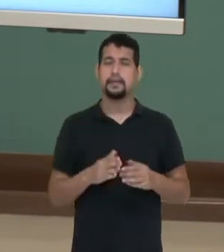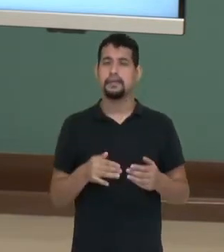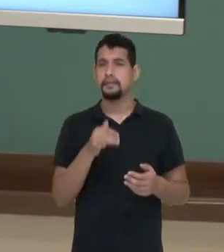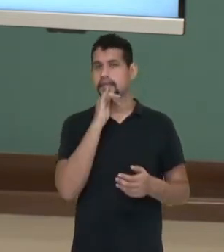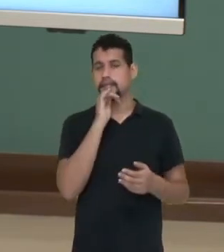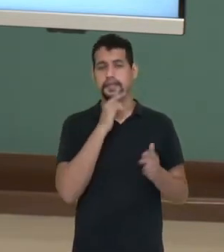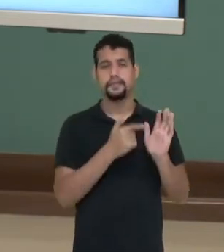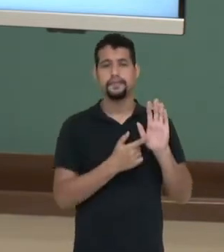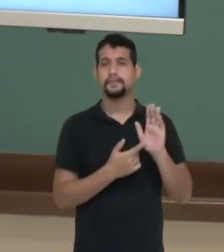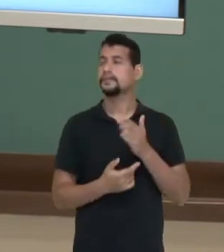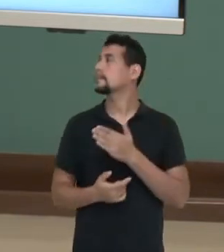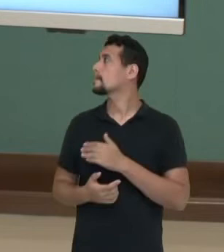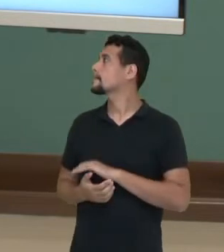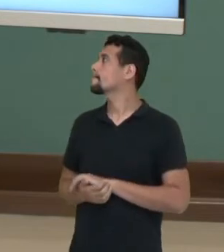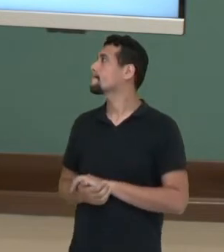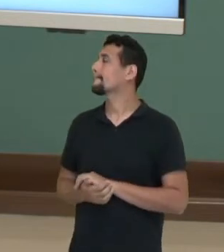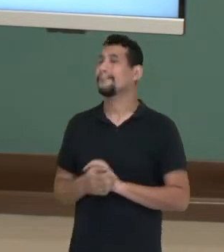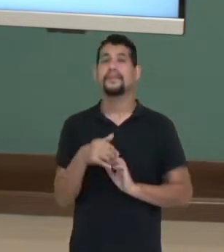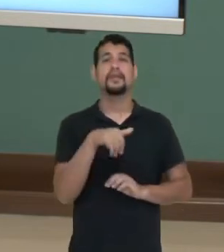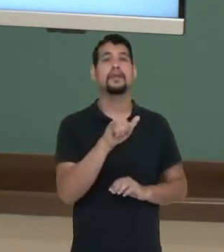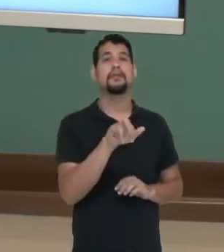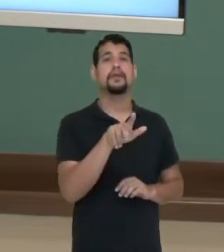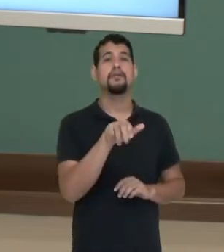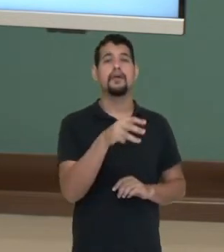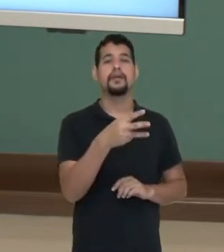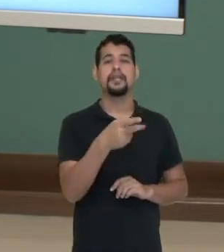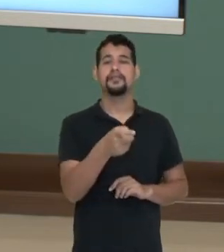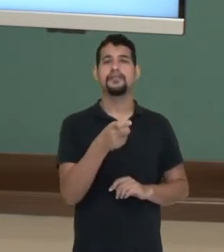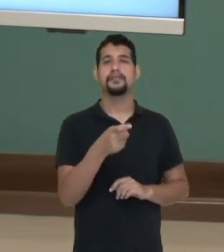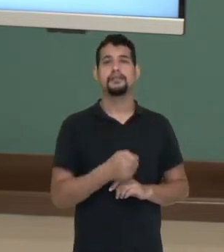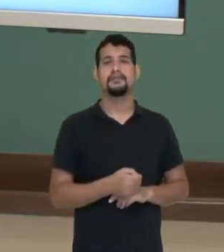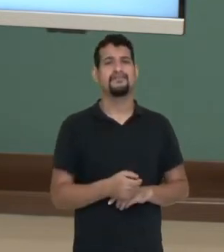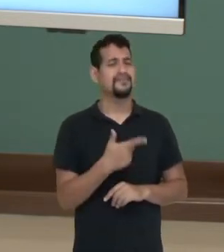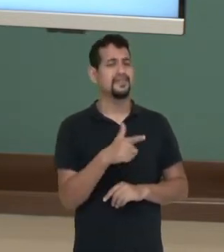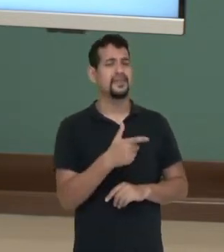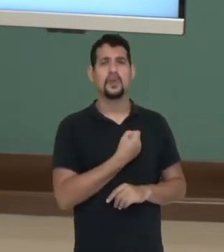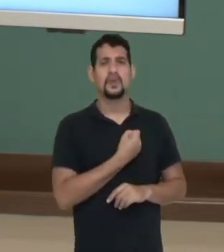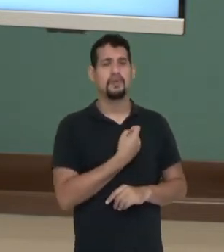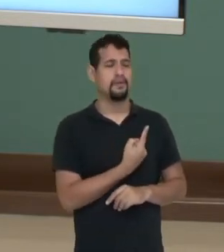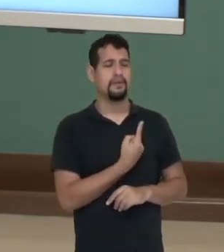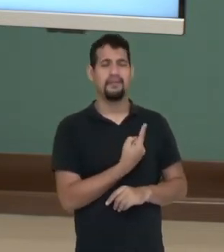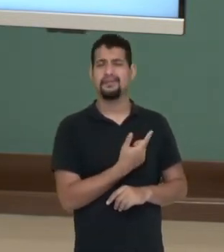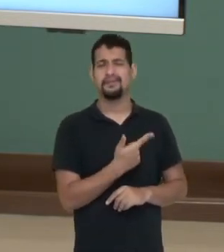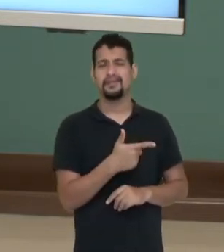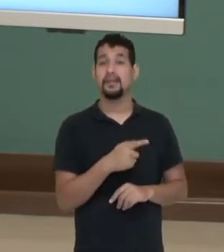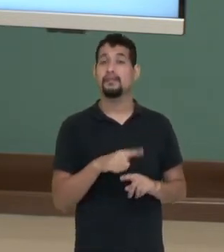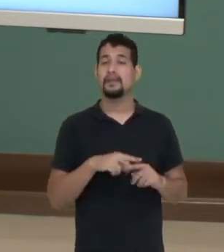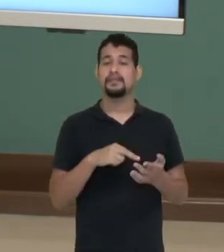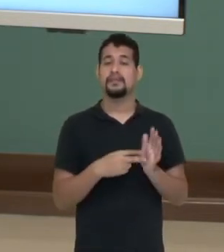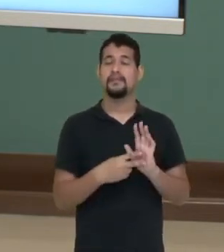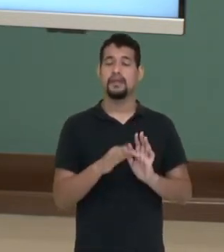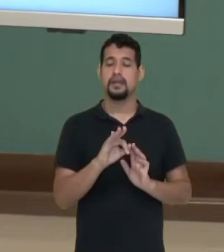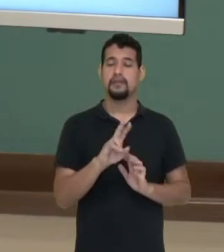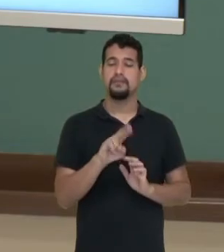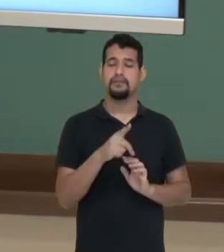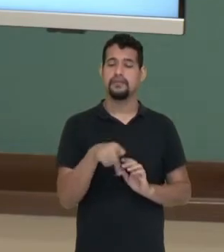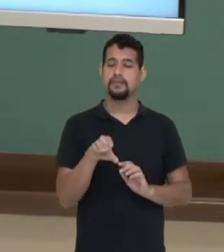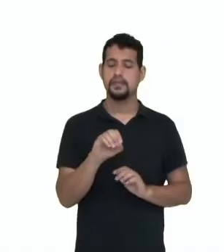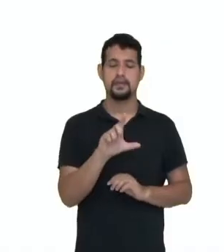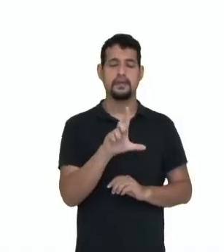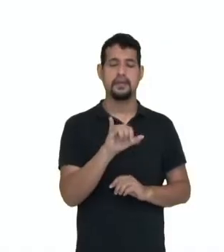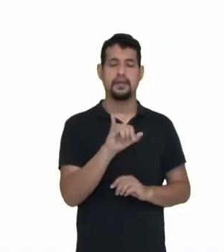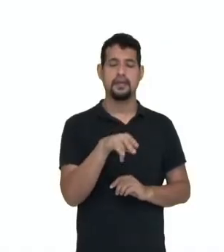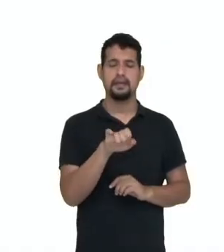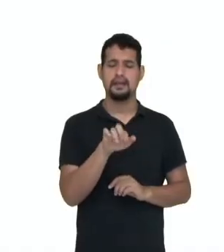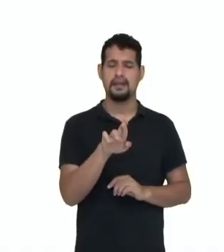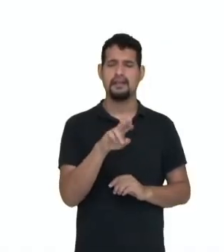de função linear. Y igual a 3x. Eu não tenho um número sozinho ali, então é uma função linear.